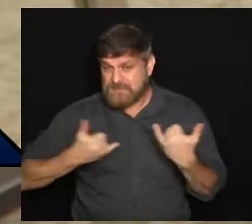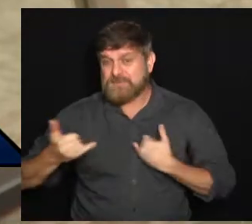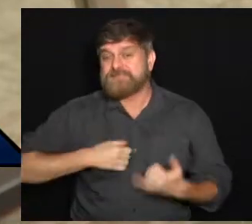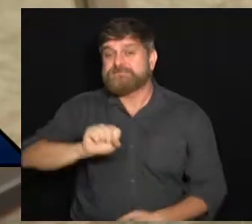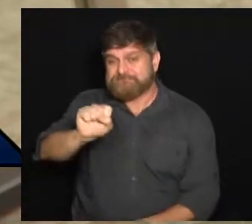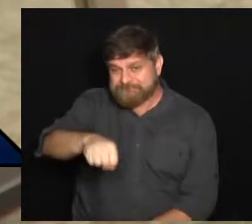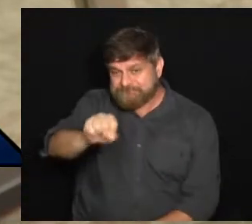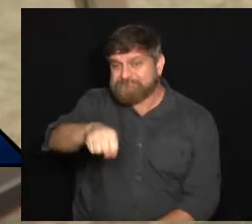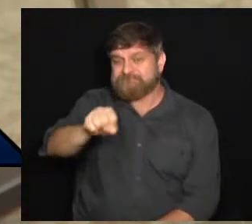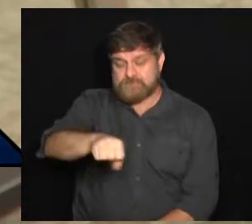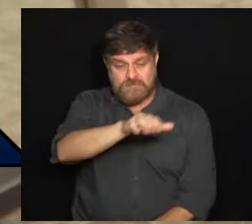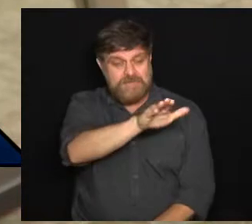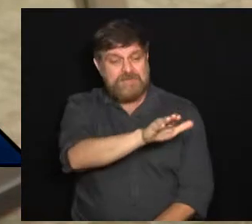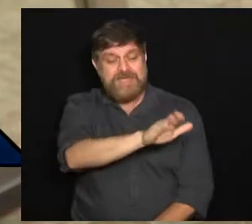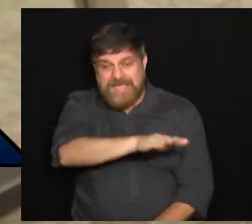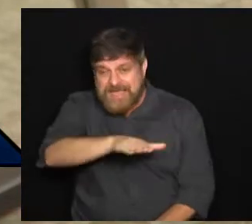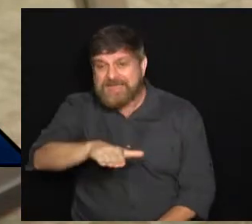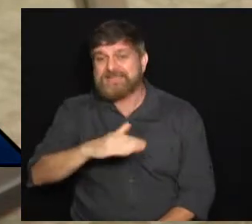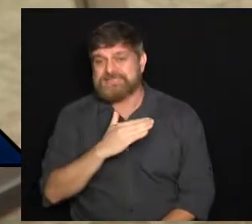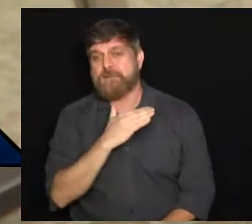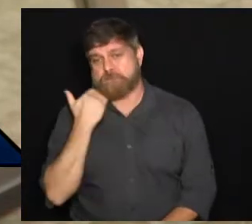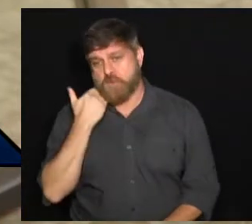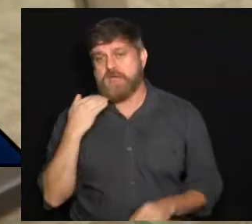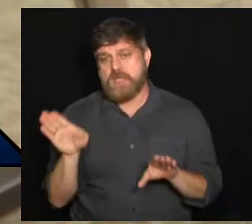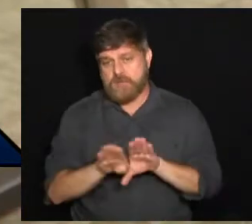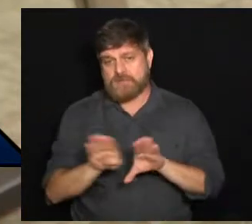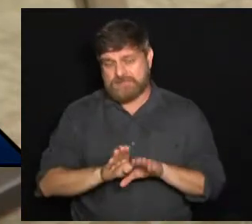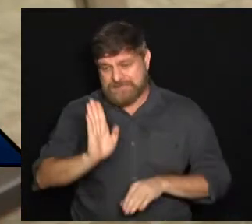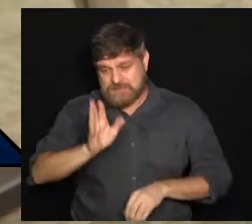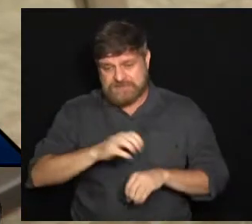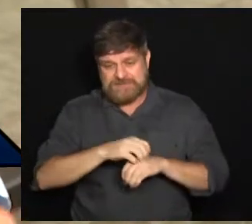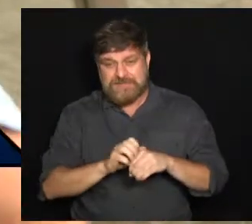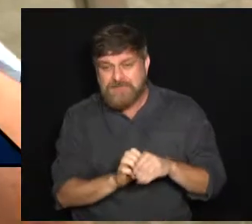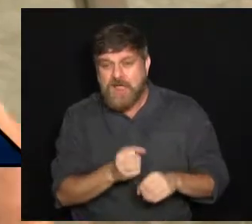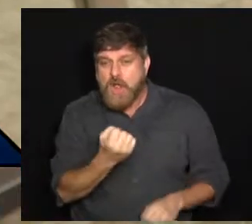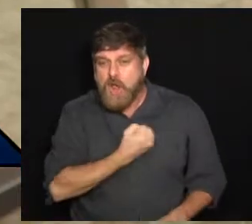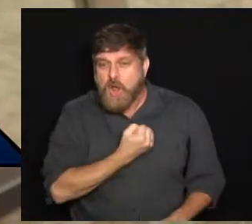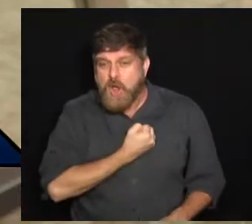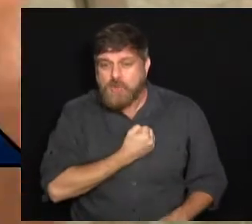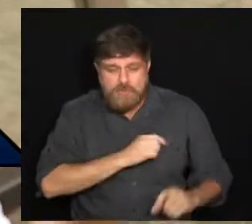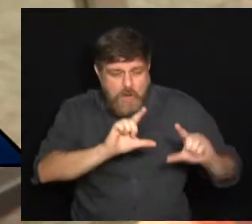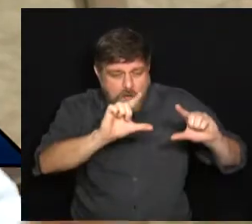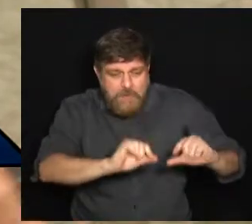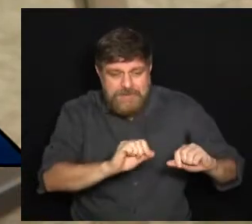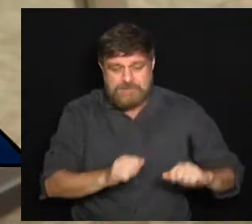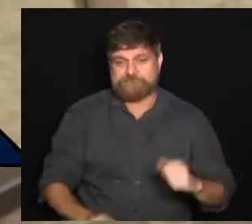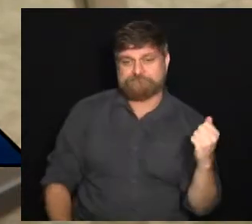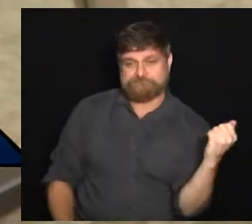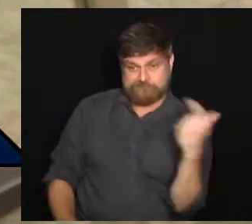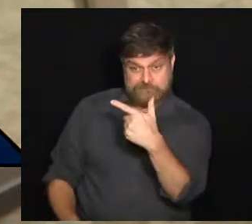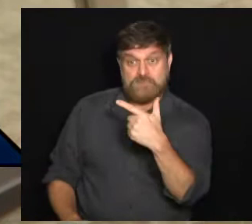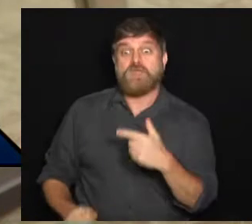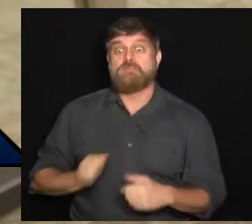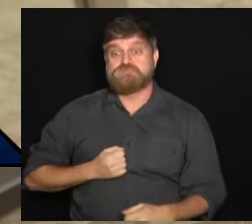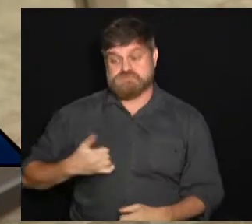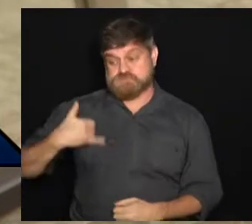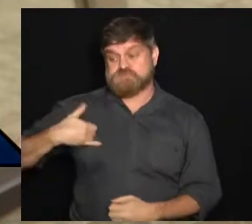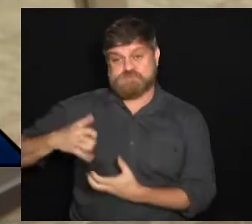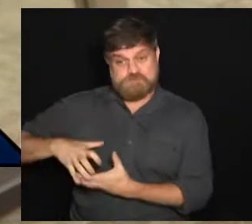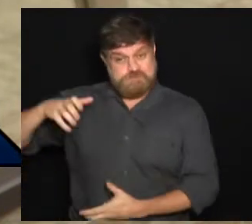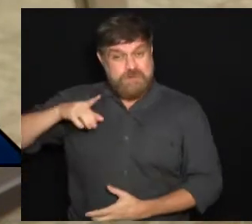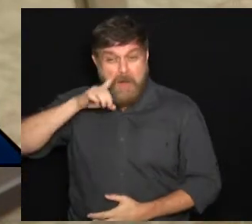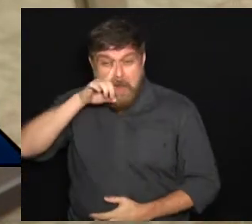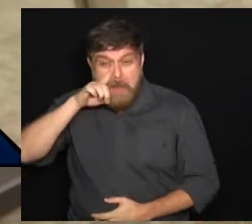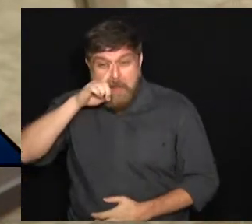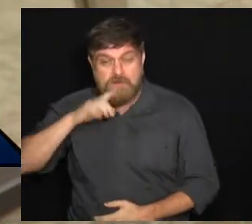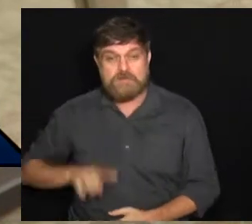também crianças morrem por conta do coronavírus, mas é num número infinitamente menor do que idosos. E os